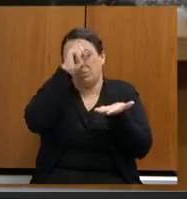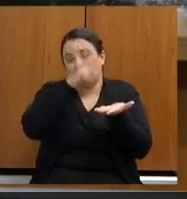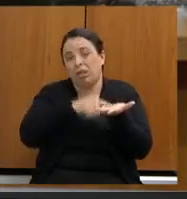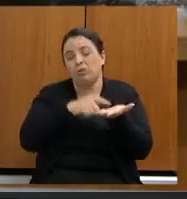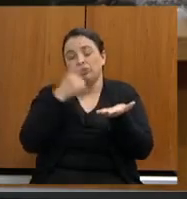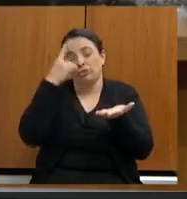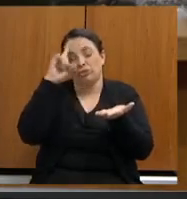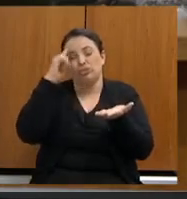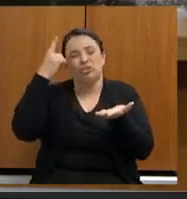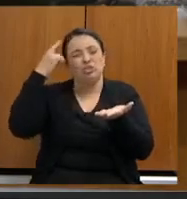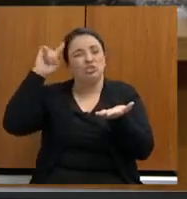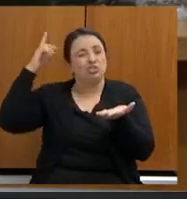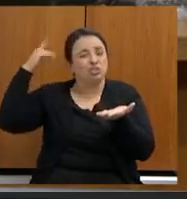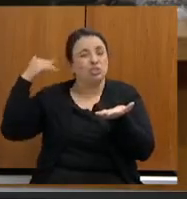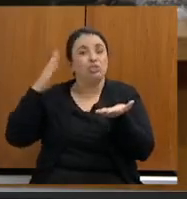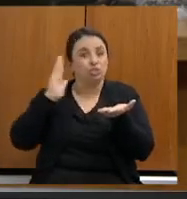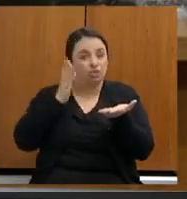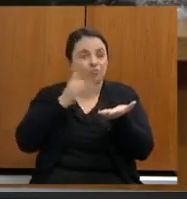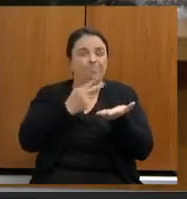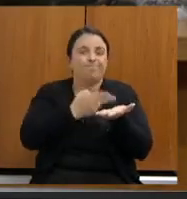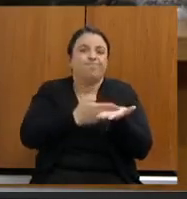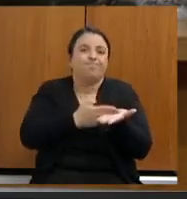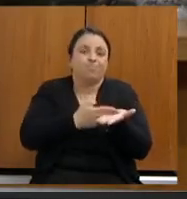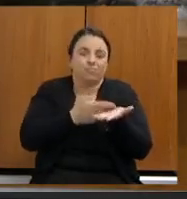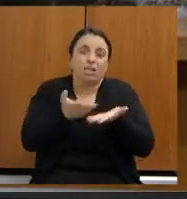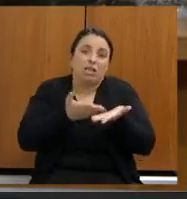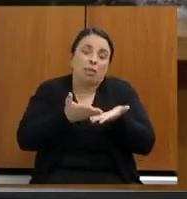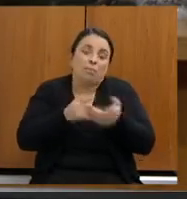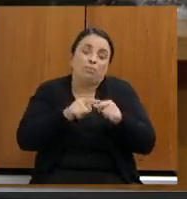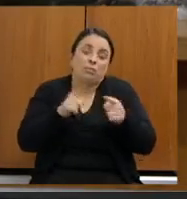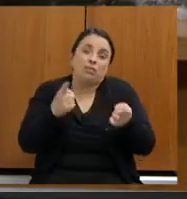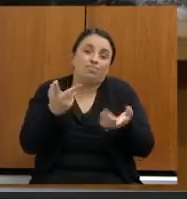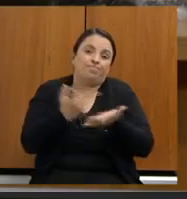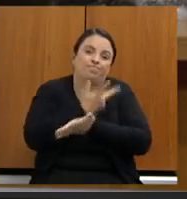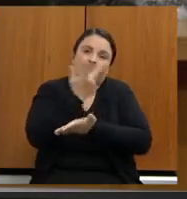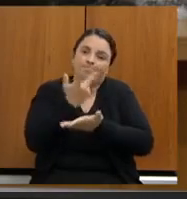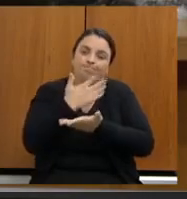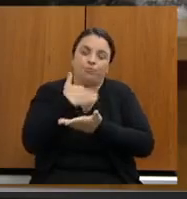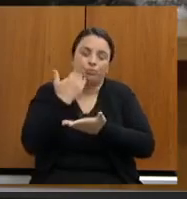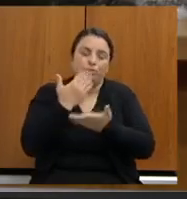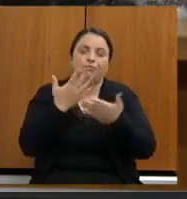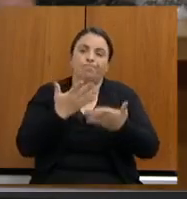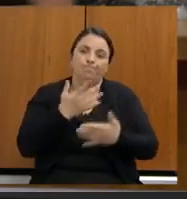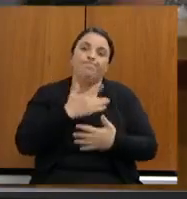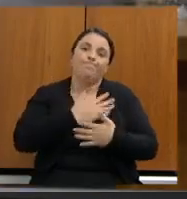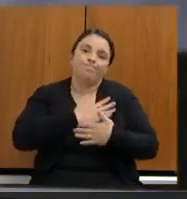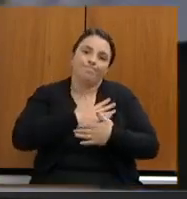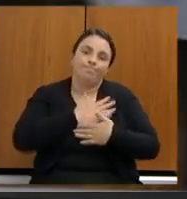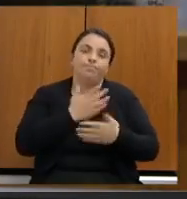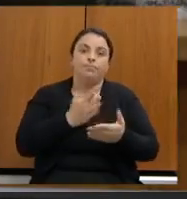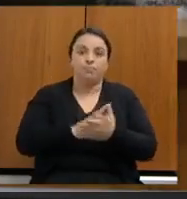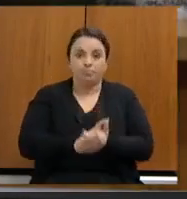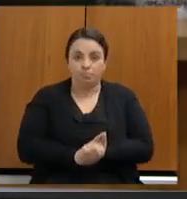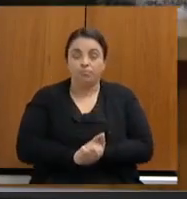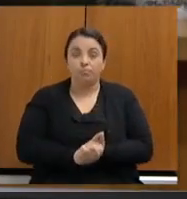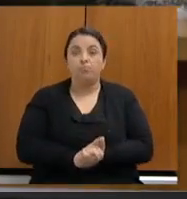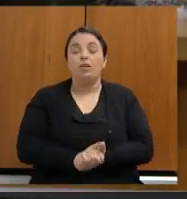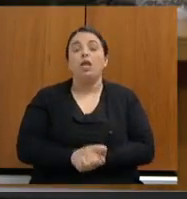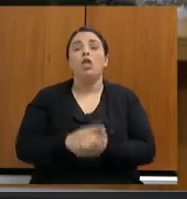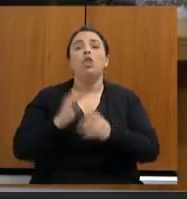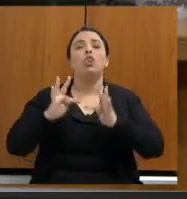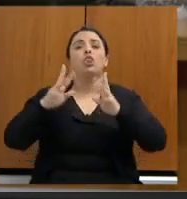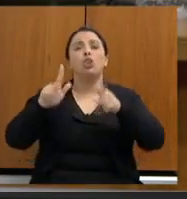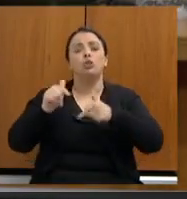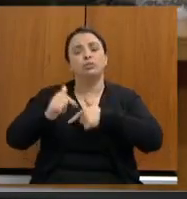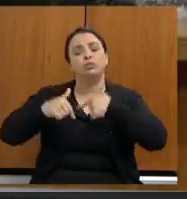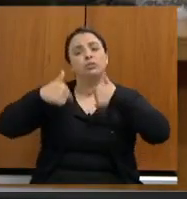nossa apresentação com o objetivo de retratar bem de forma mais clara possível todas as ações